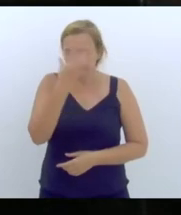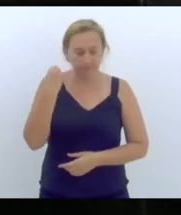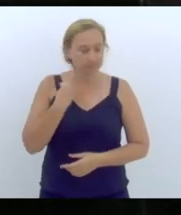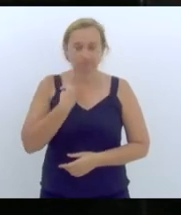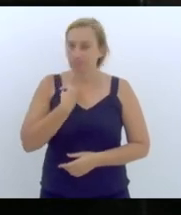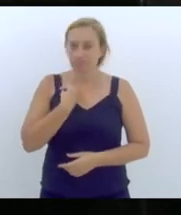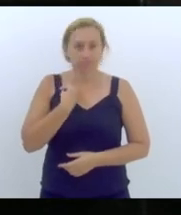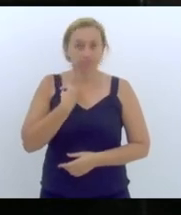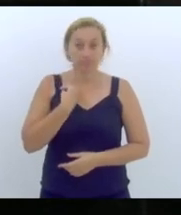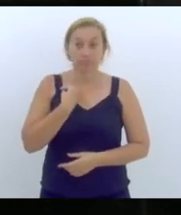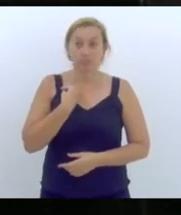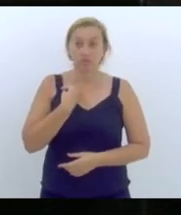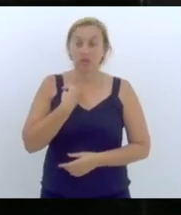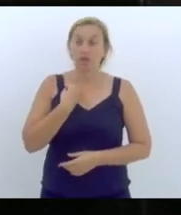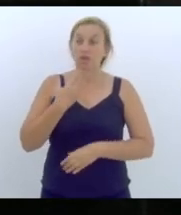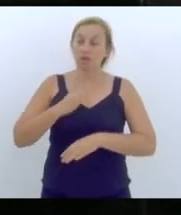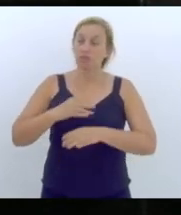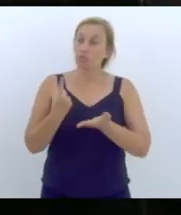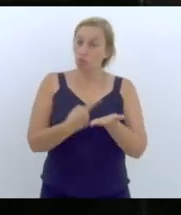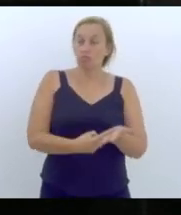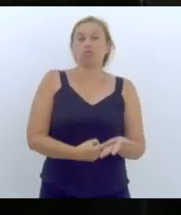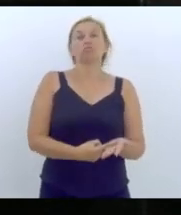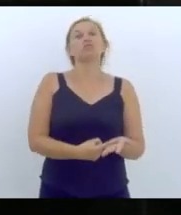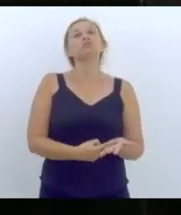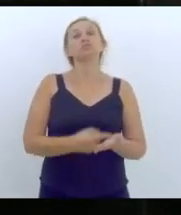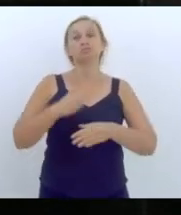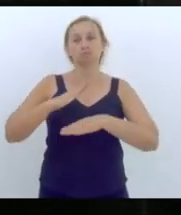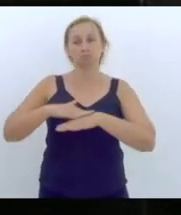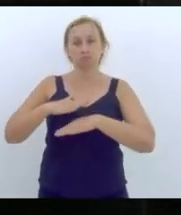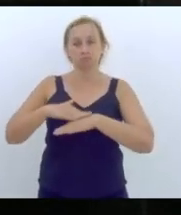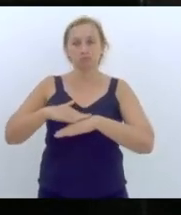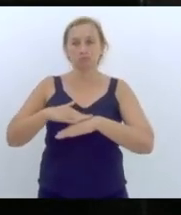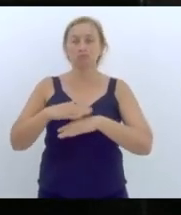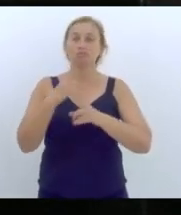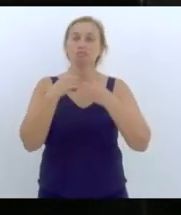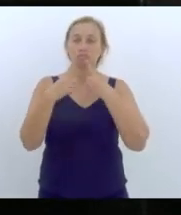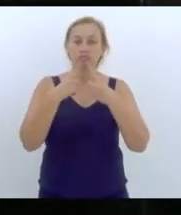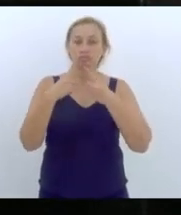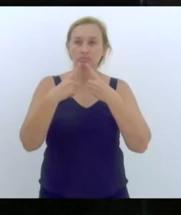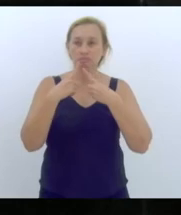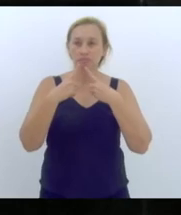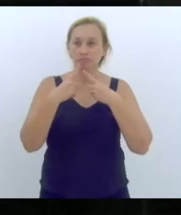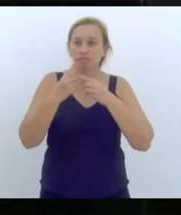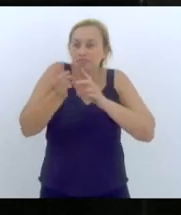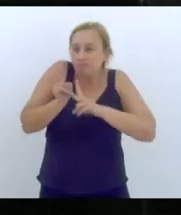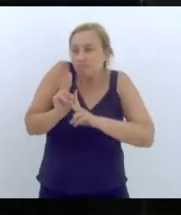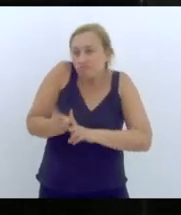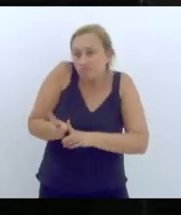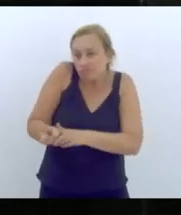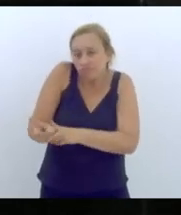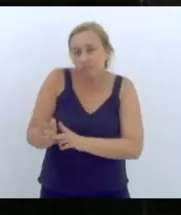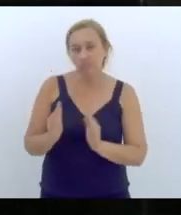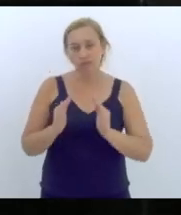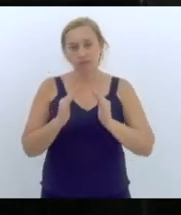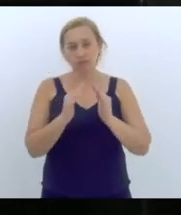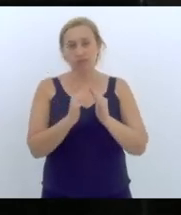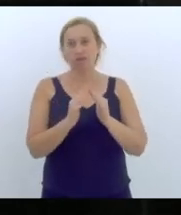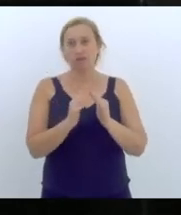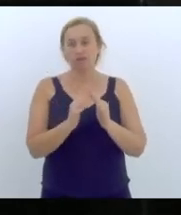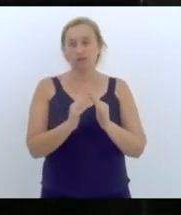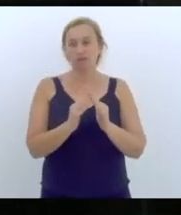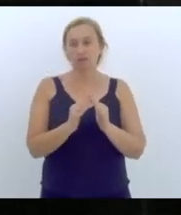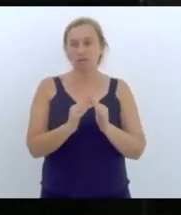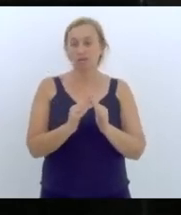esquecido. E há aqui o meu compromisso para que esse debate seja permanente nessa casa.